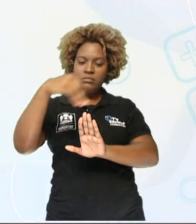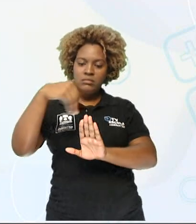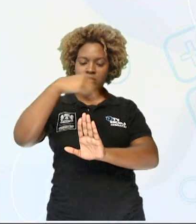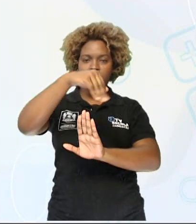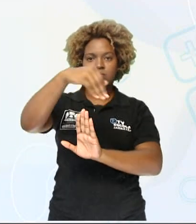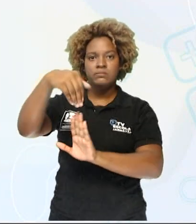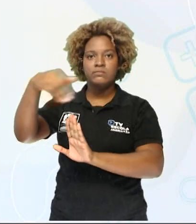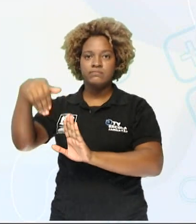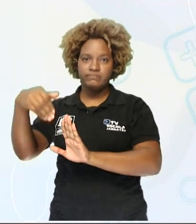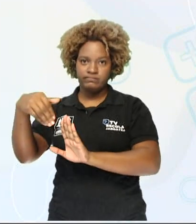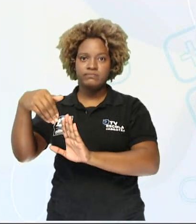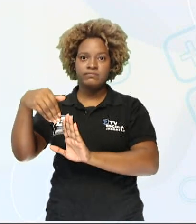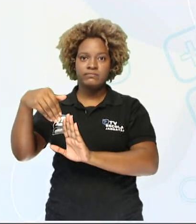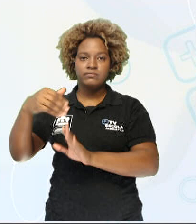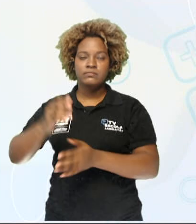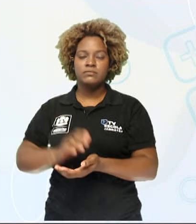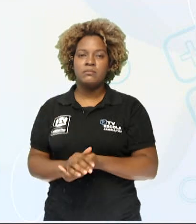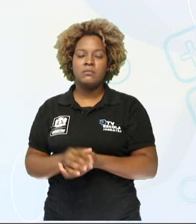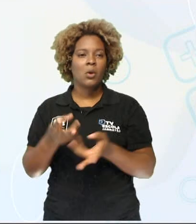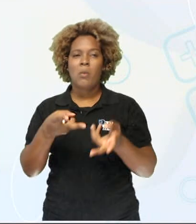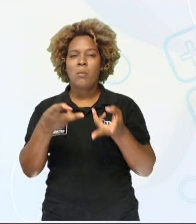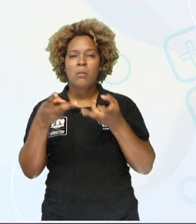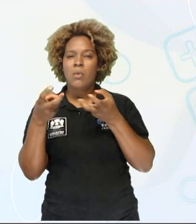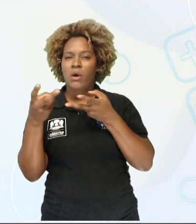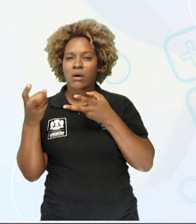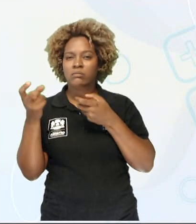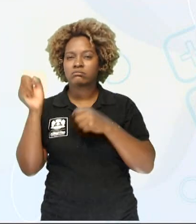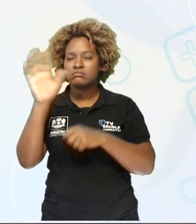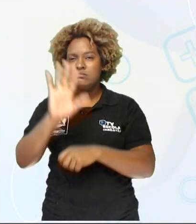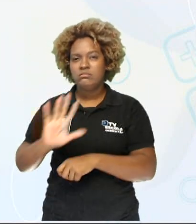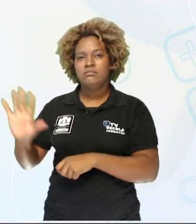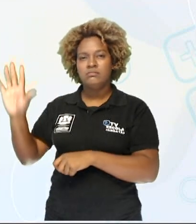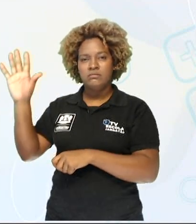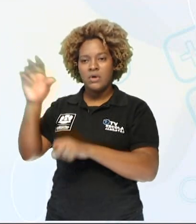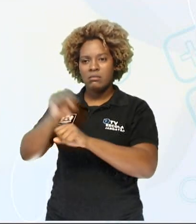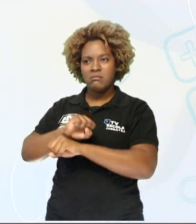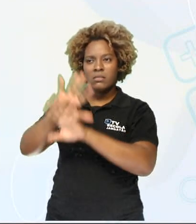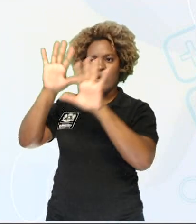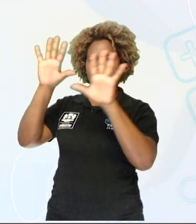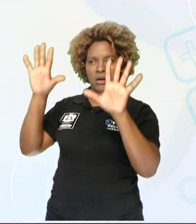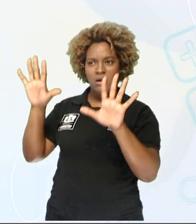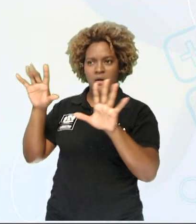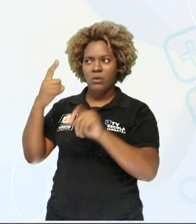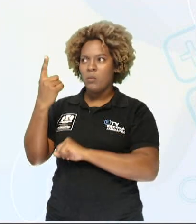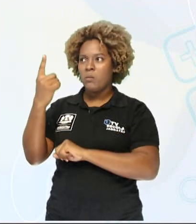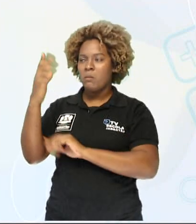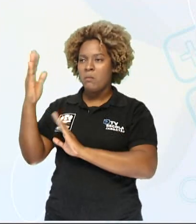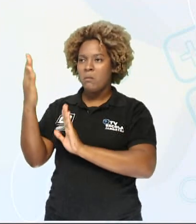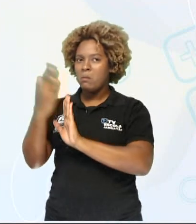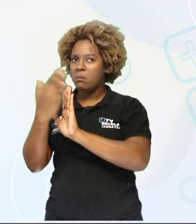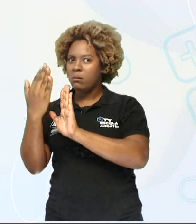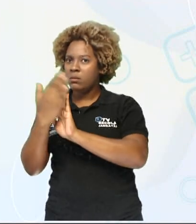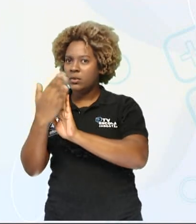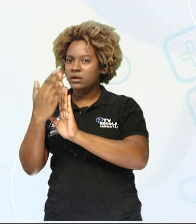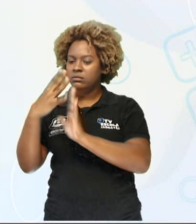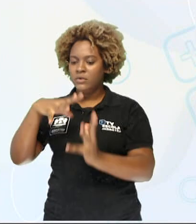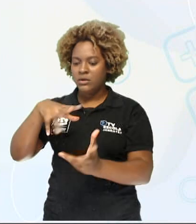translação. E você pode verificar nitidamente, né, que um lado da Terra vai ficar